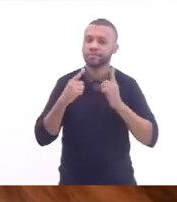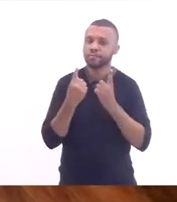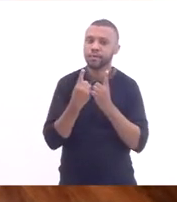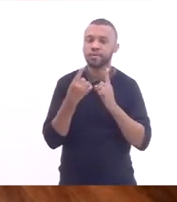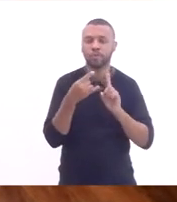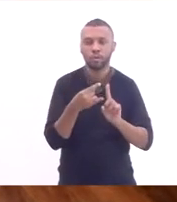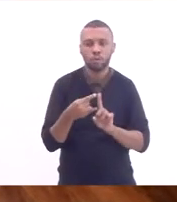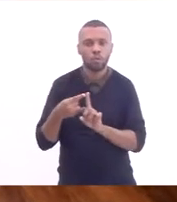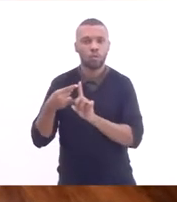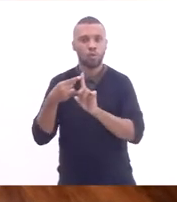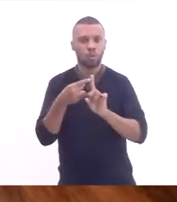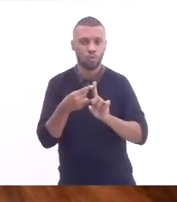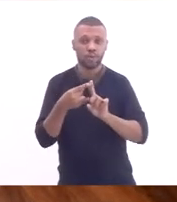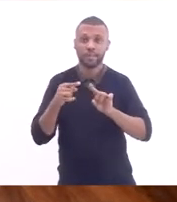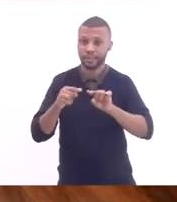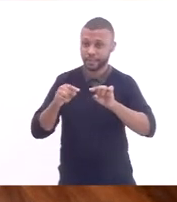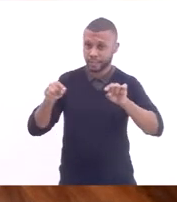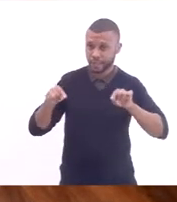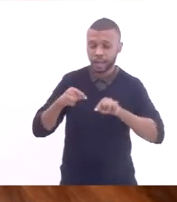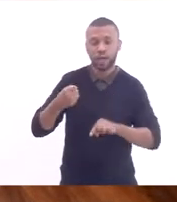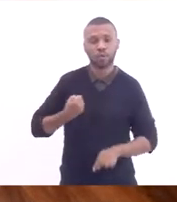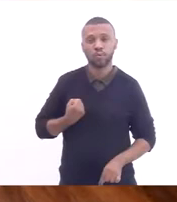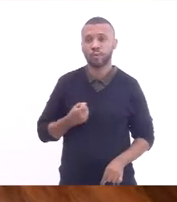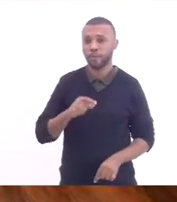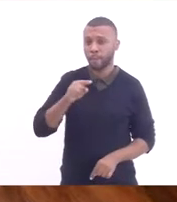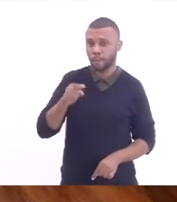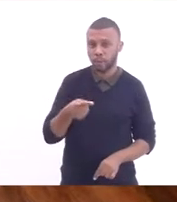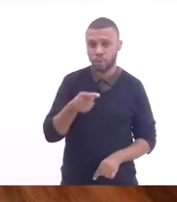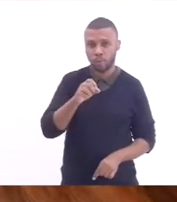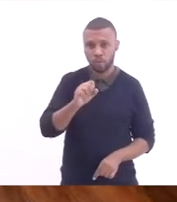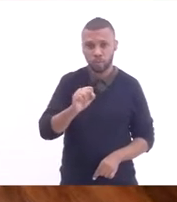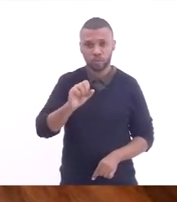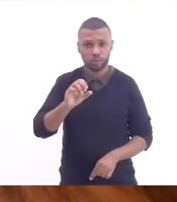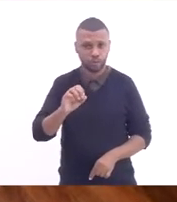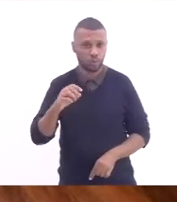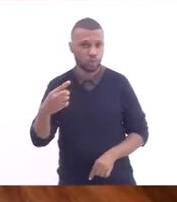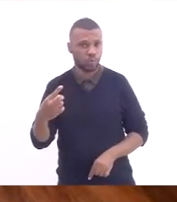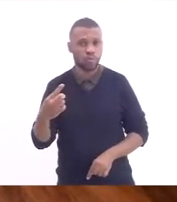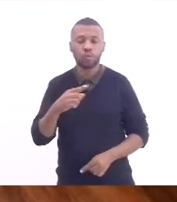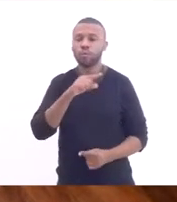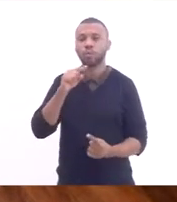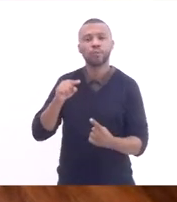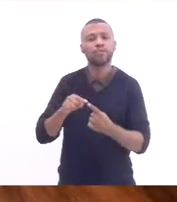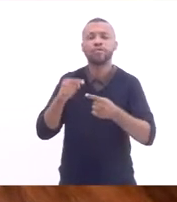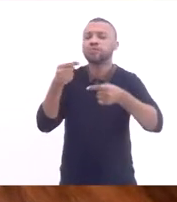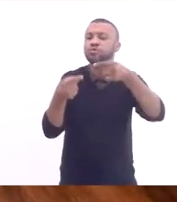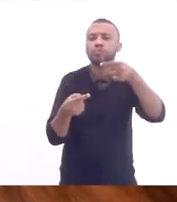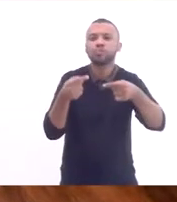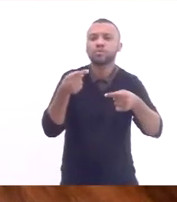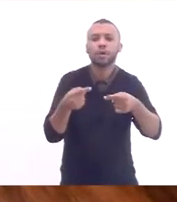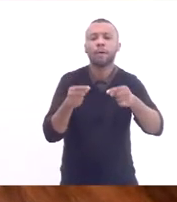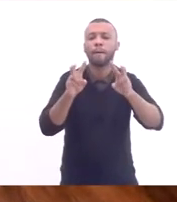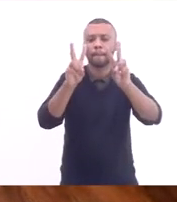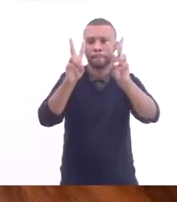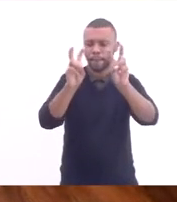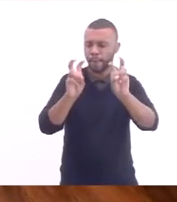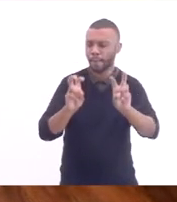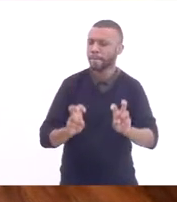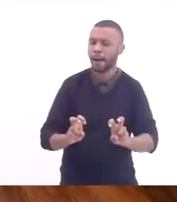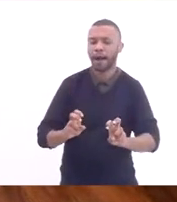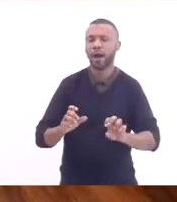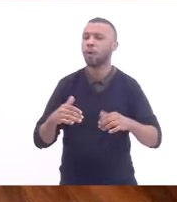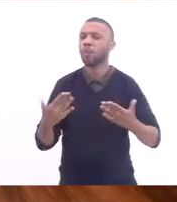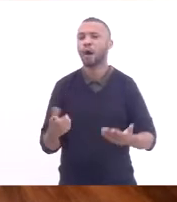nessa sala 1801, quando discutiremos a seguinte ordem do dia: